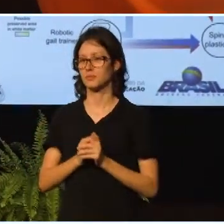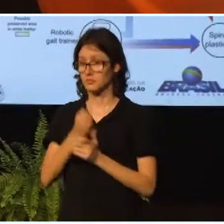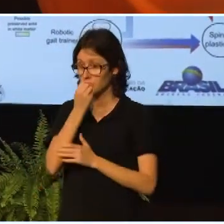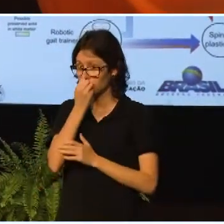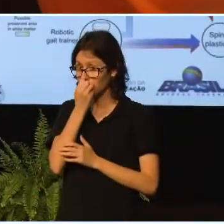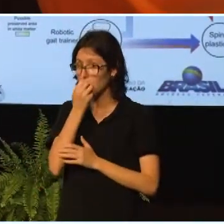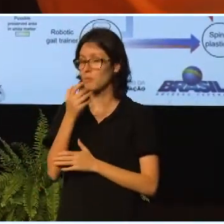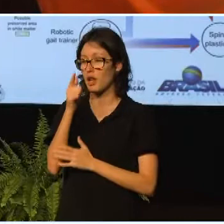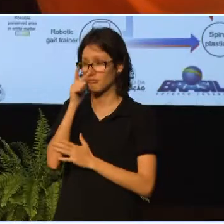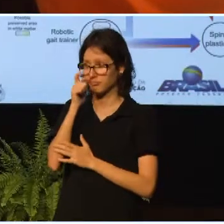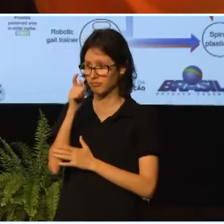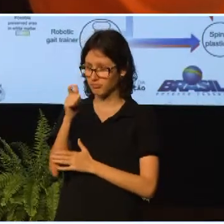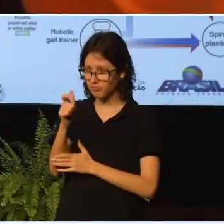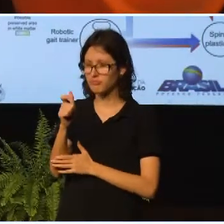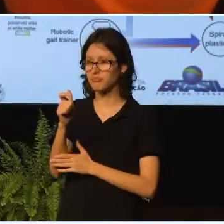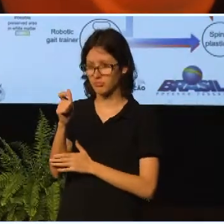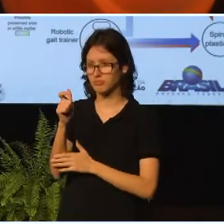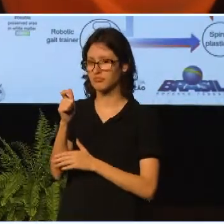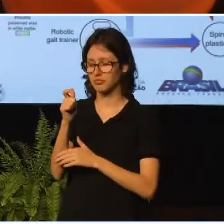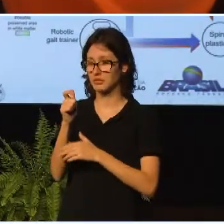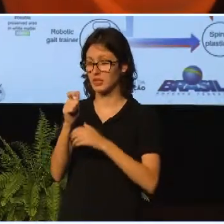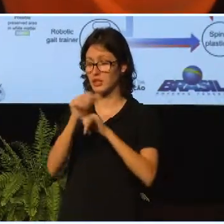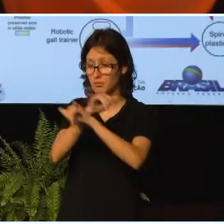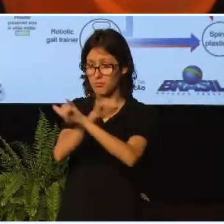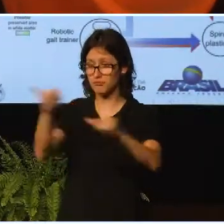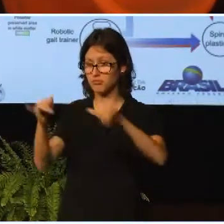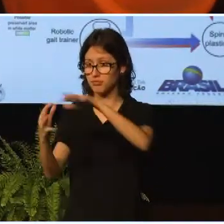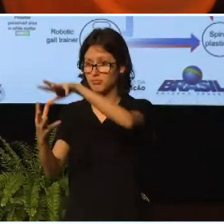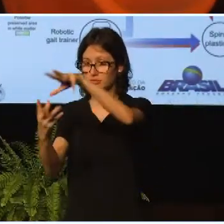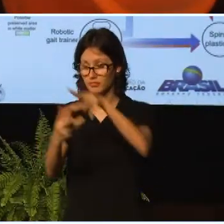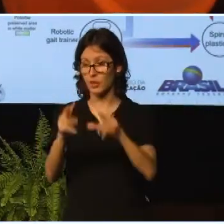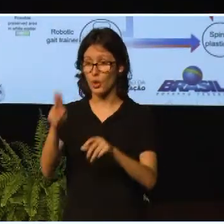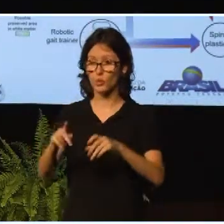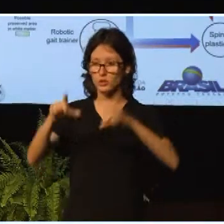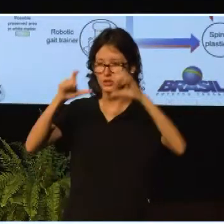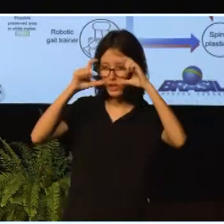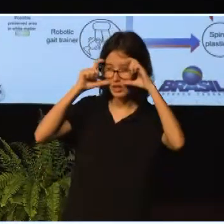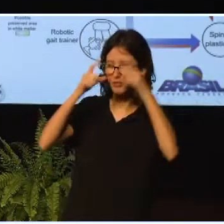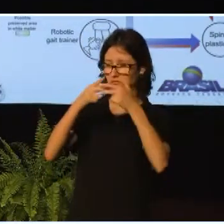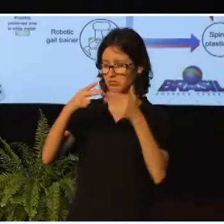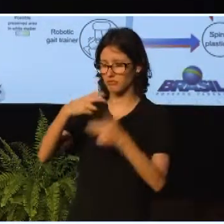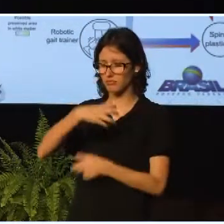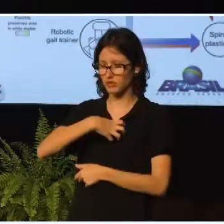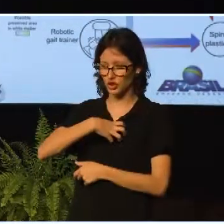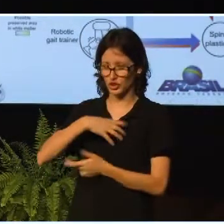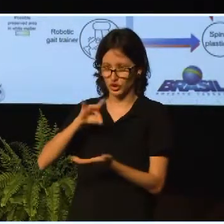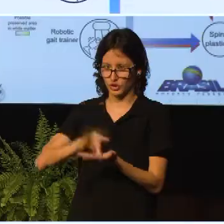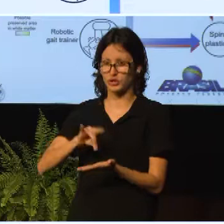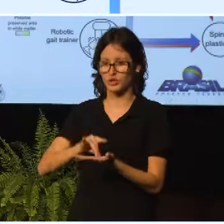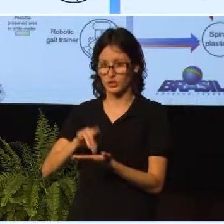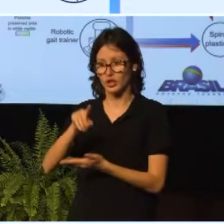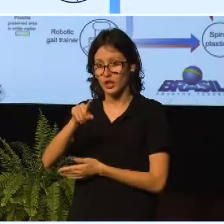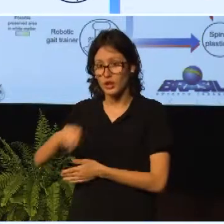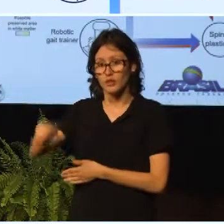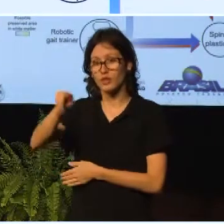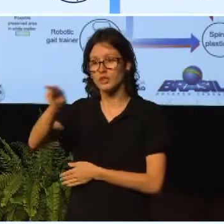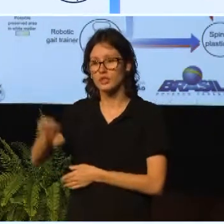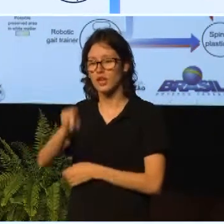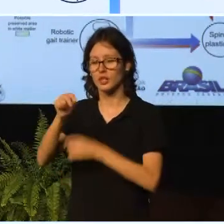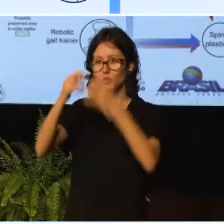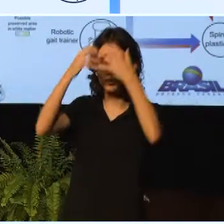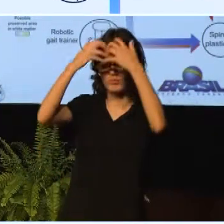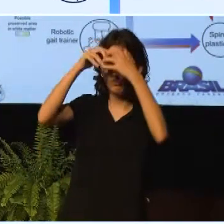foi bastante interessante e saiu isso no mundo inteiro. Com a realidade virtual, você utiliza a